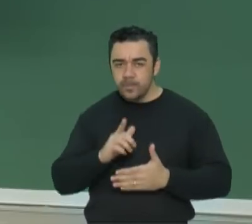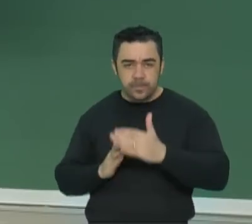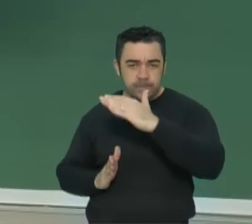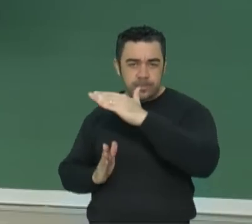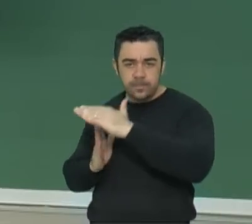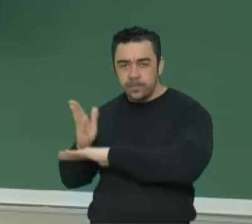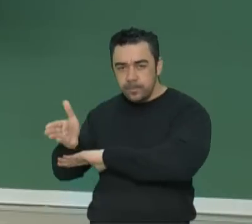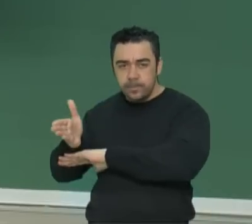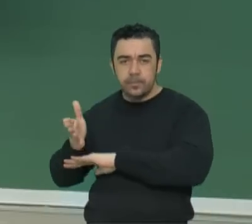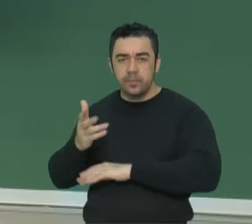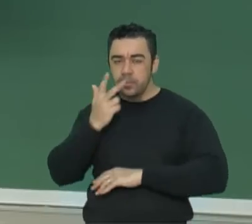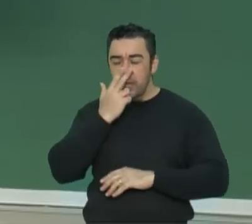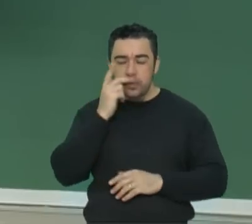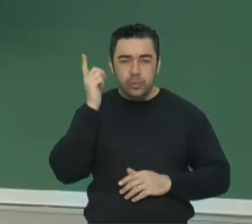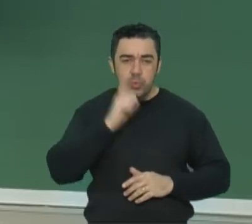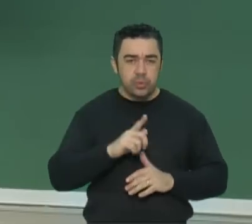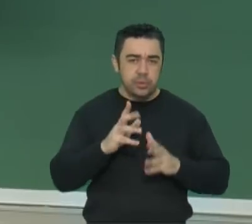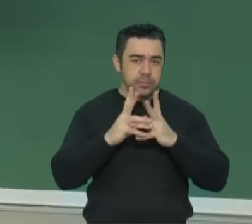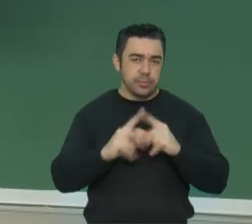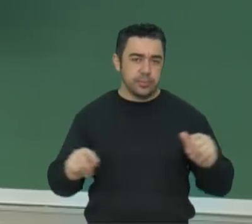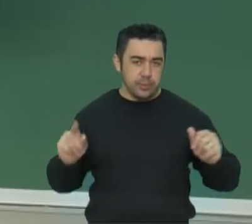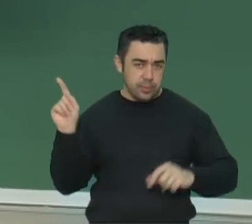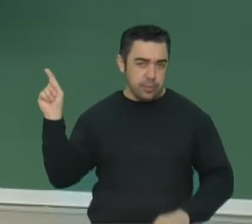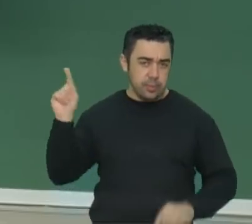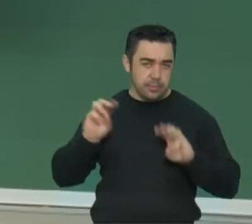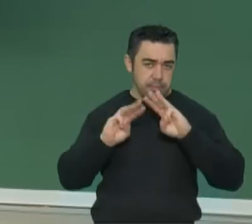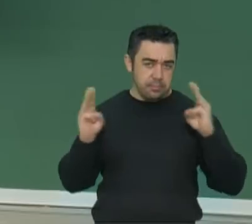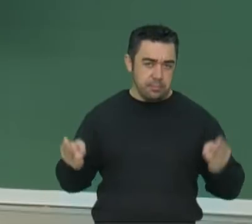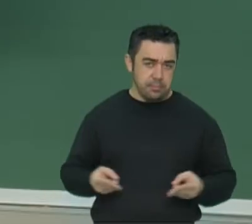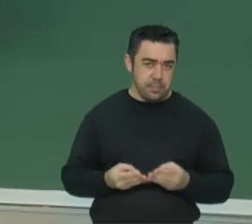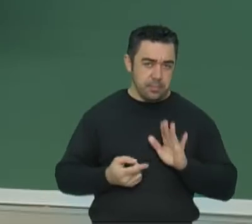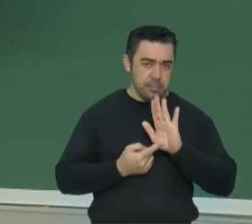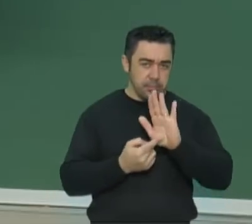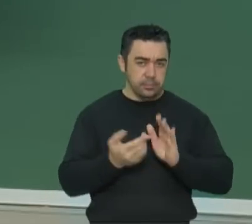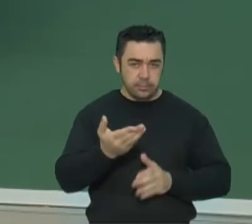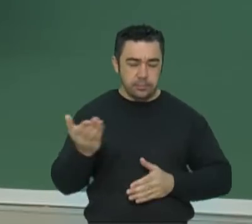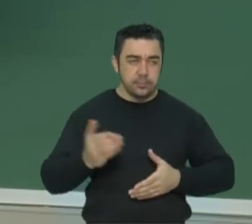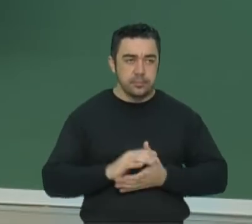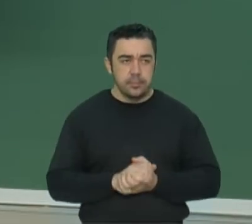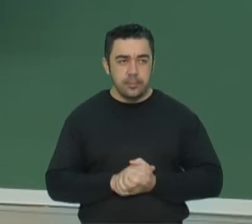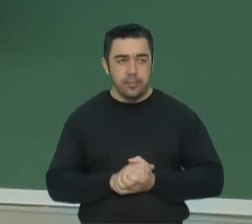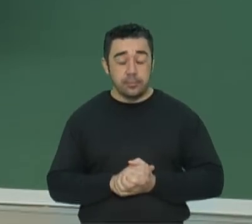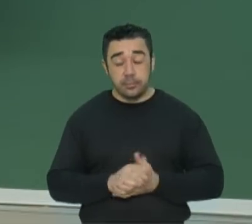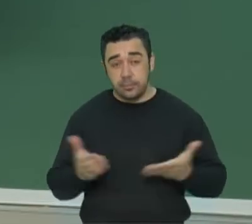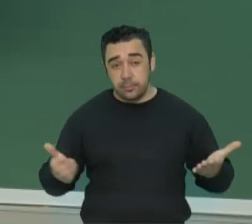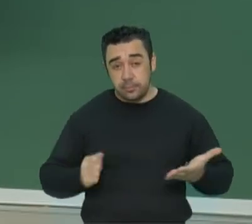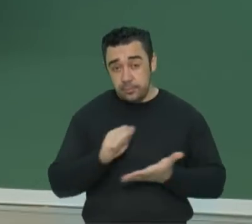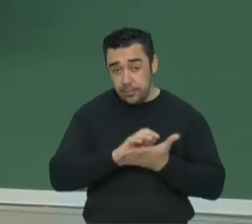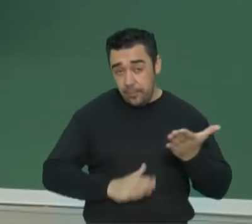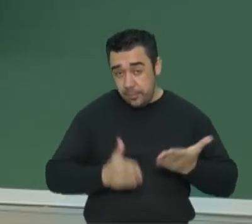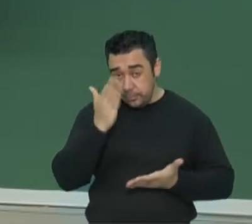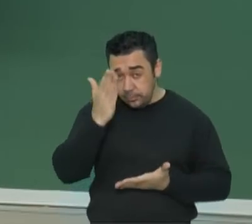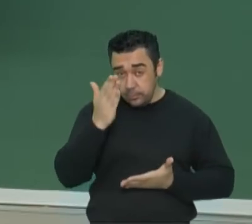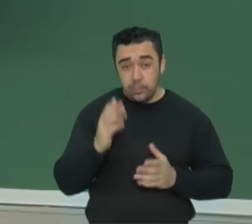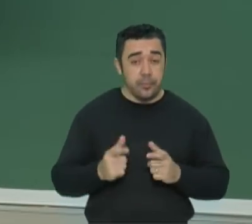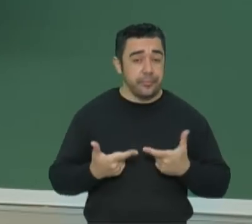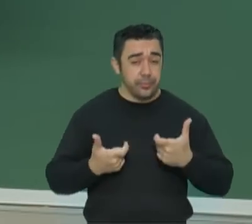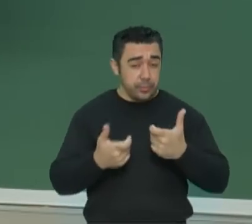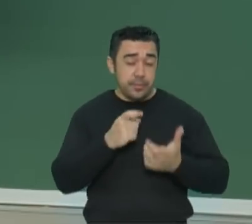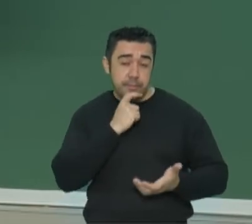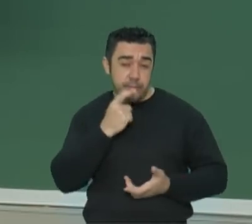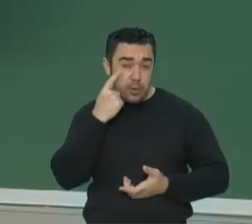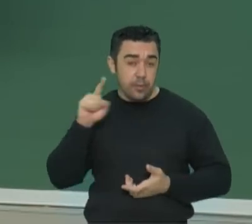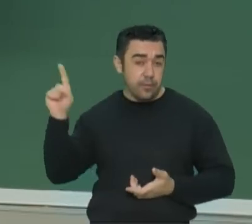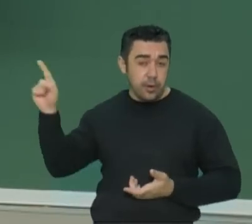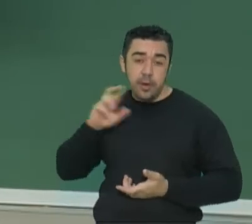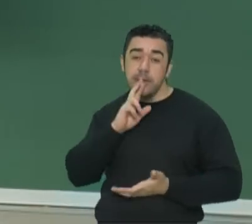intransponível, quase sem solução. Tá aí o mapinha mostrando isso para você. Então, tarefa sobre Guerra Fria. Dê uma olhada na charge